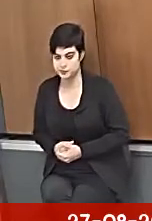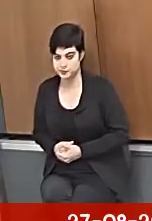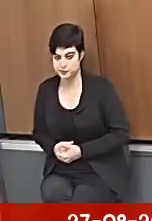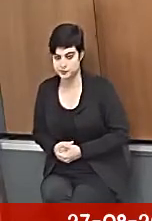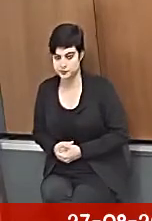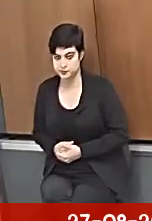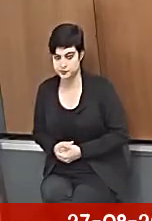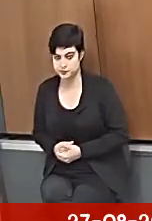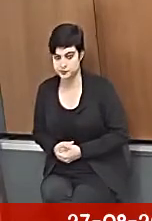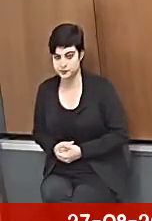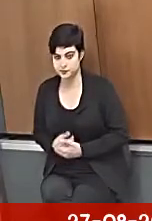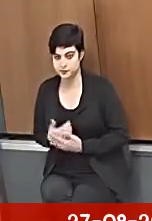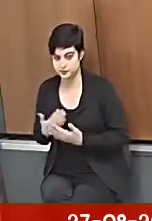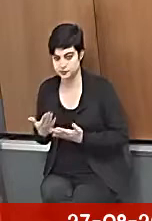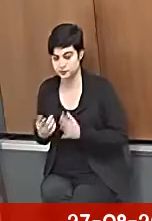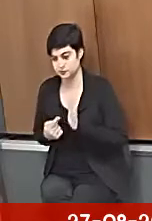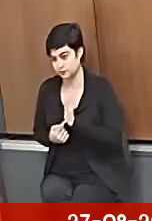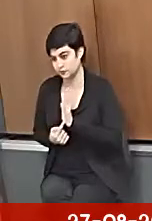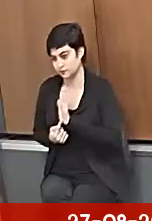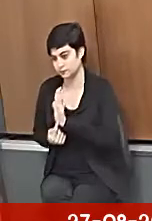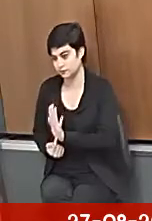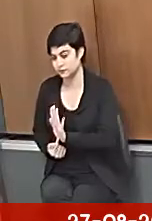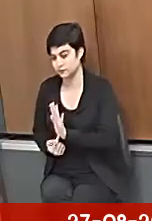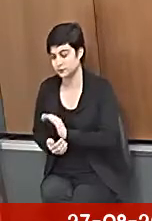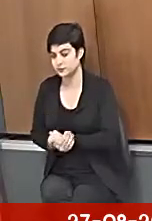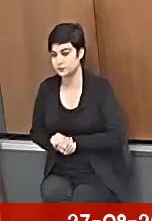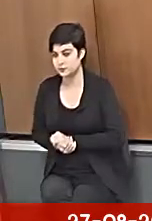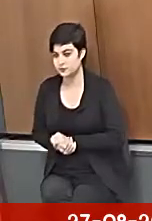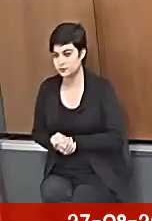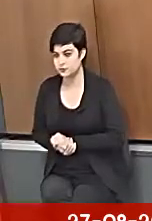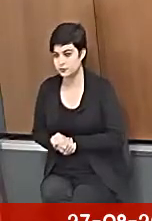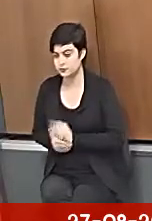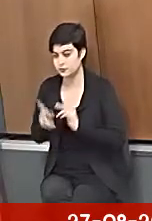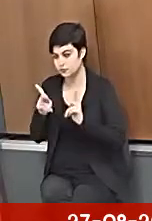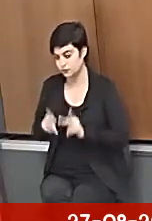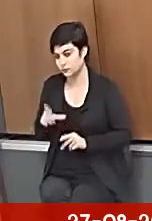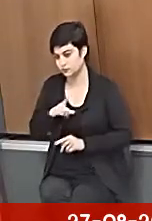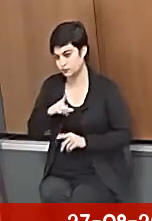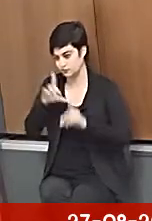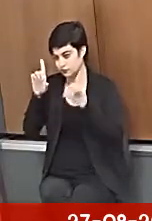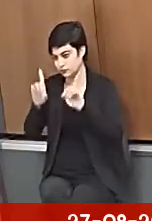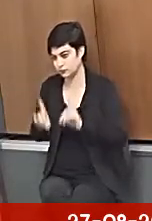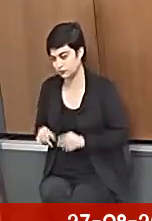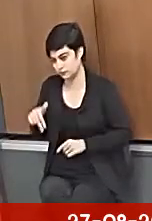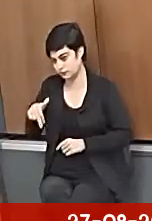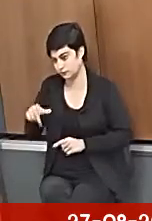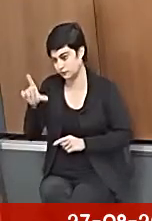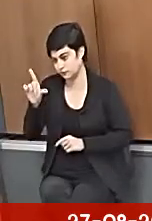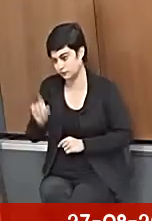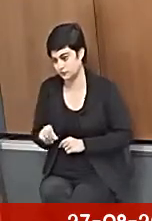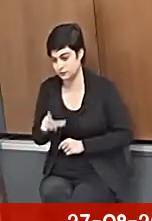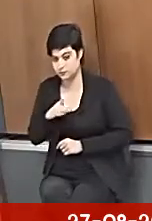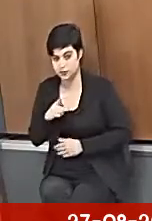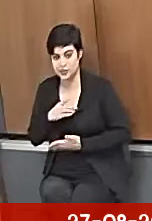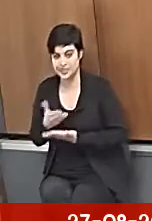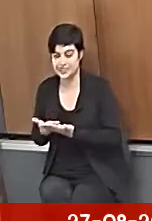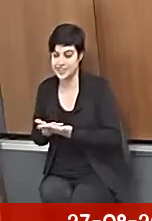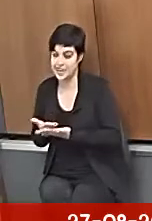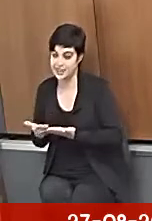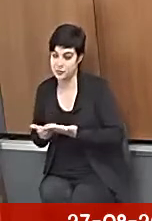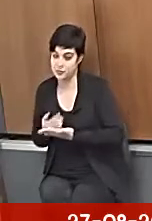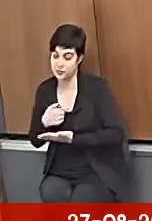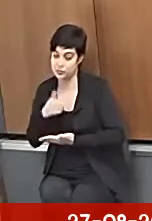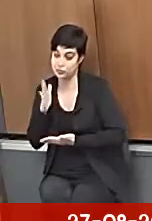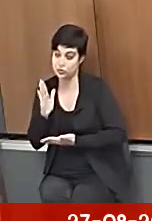para que o senhor que o defensor possa ver quem tem a mobilidade reduzida ele tem tratamento e eu tenho